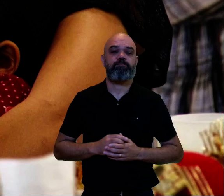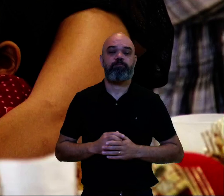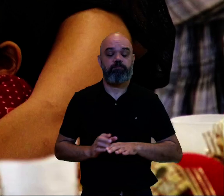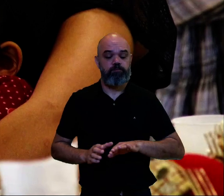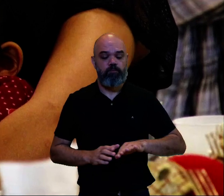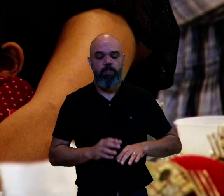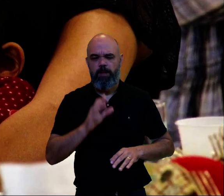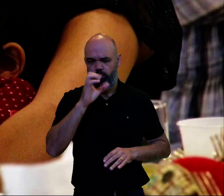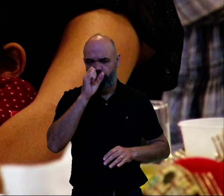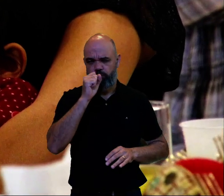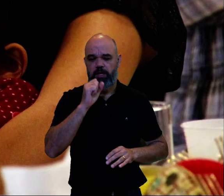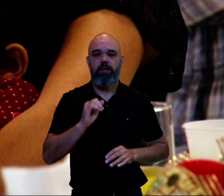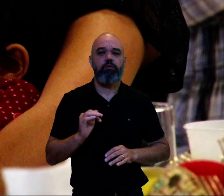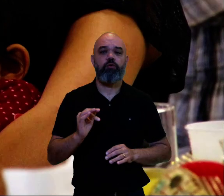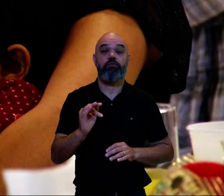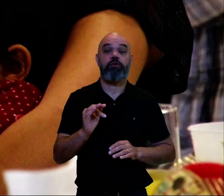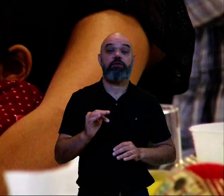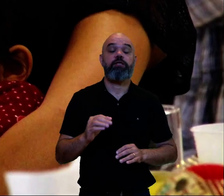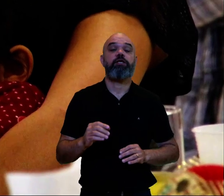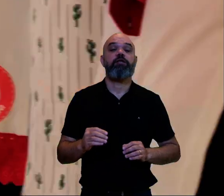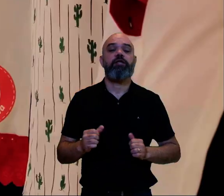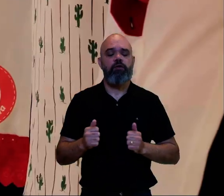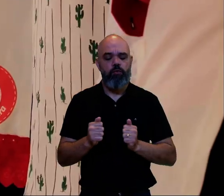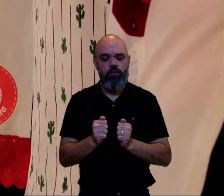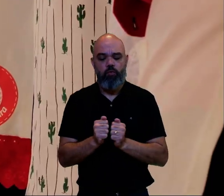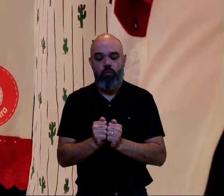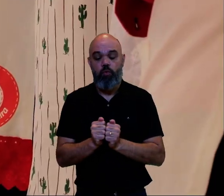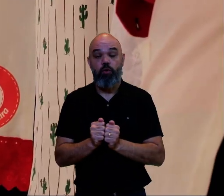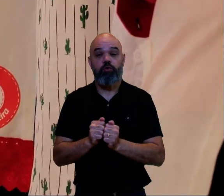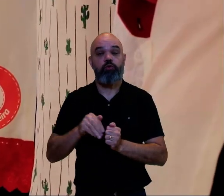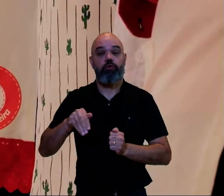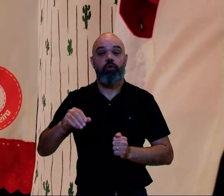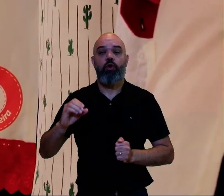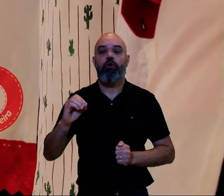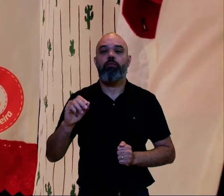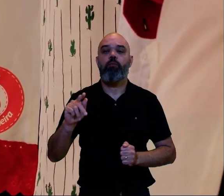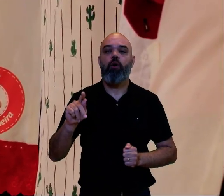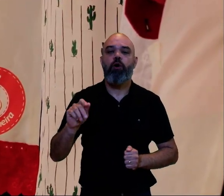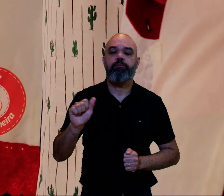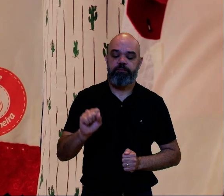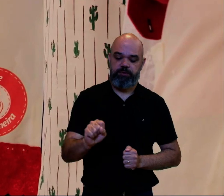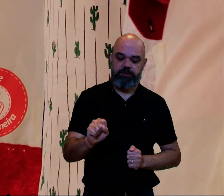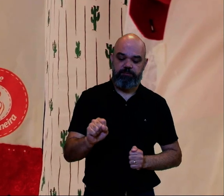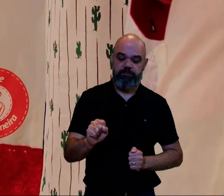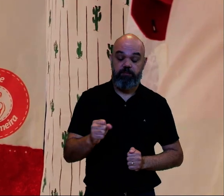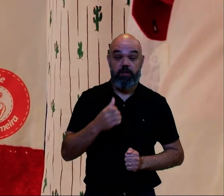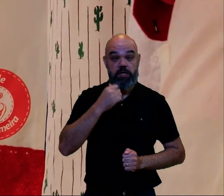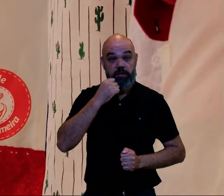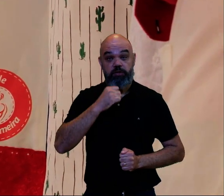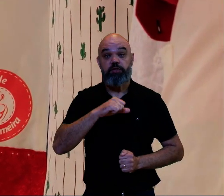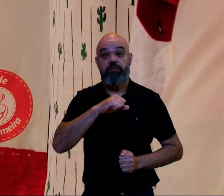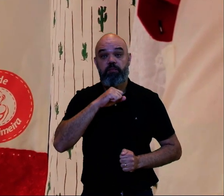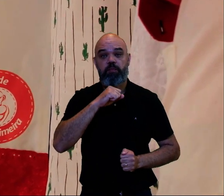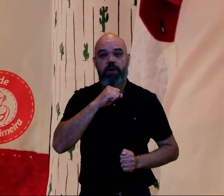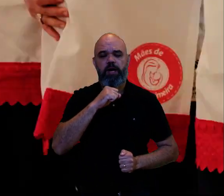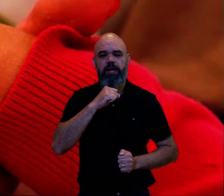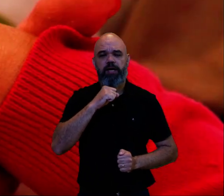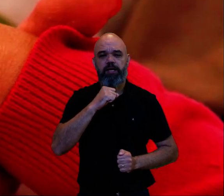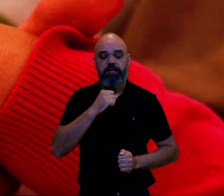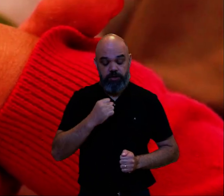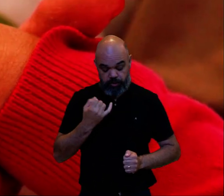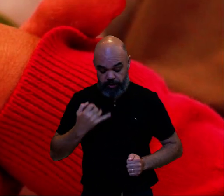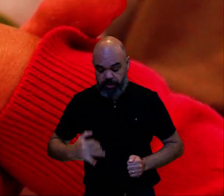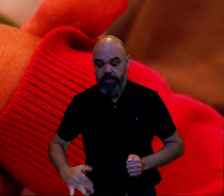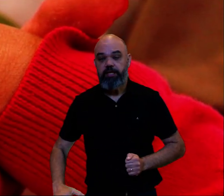abril, temos o próximo encontro do MOPS, é o Ministério com Mães de Crianças em Idade Pré-Escolar. Então se você conhece alguma